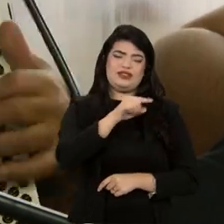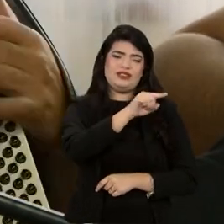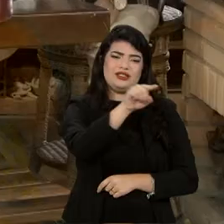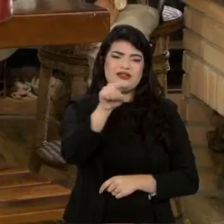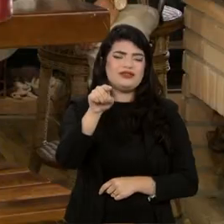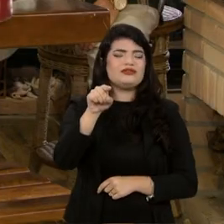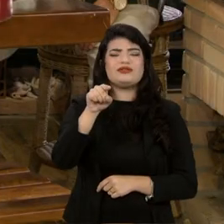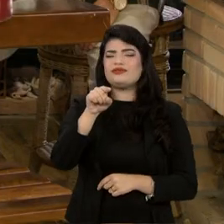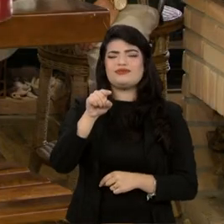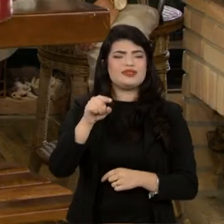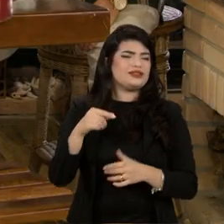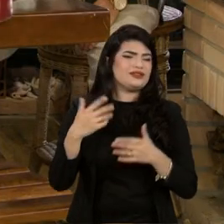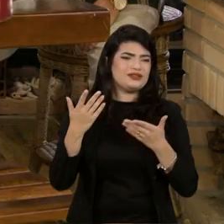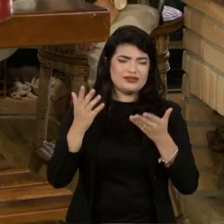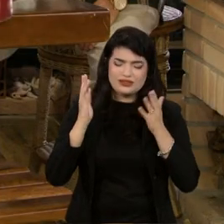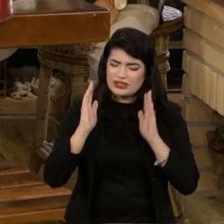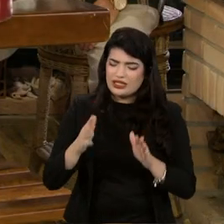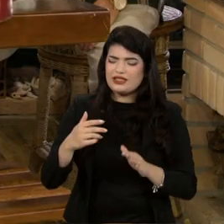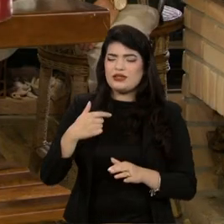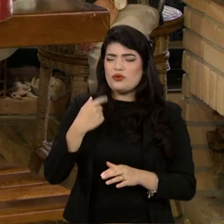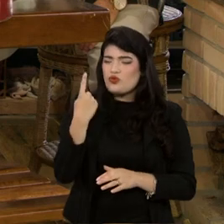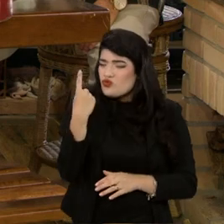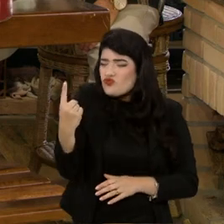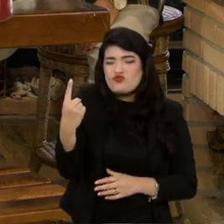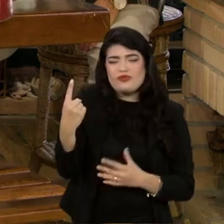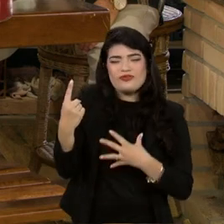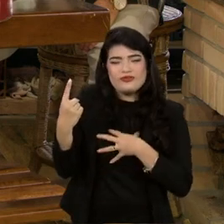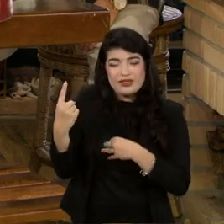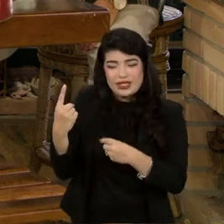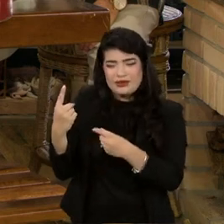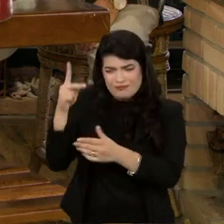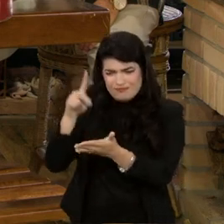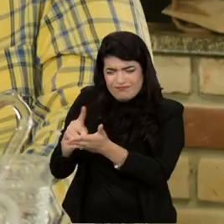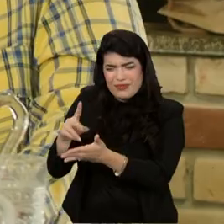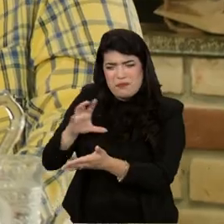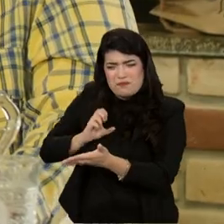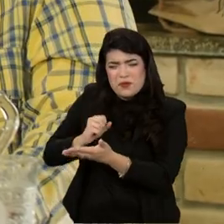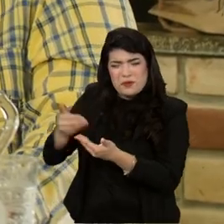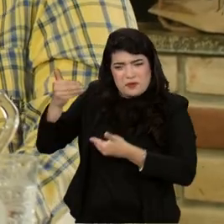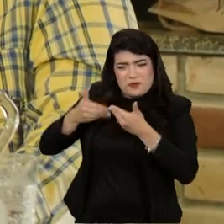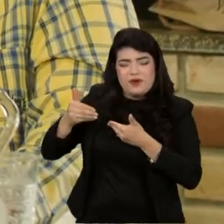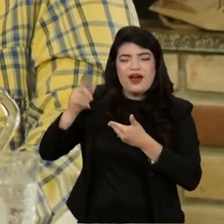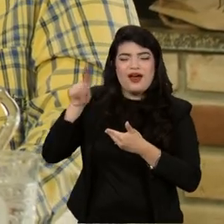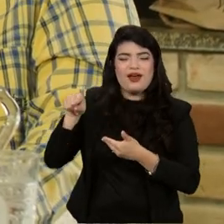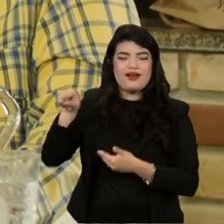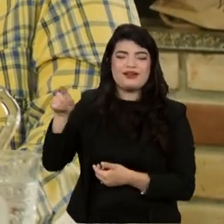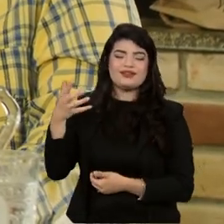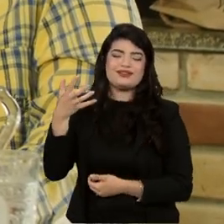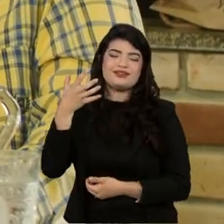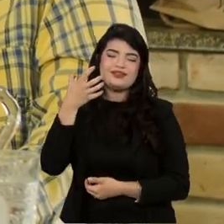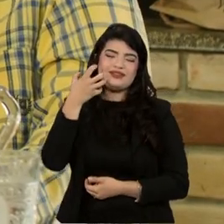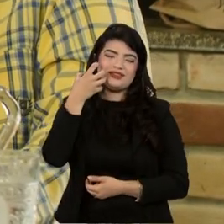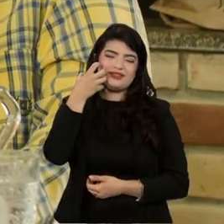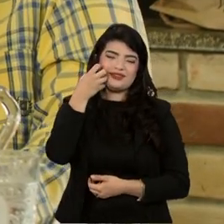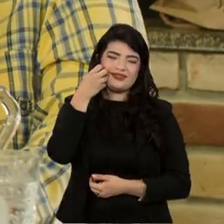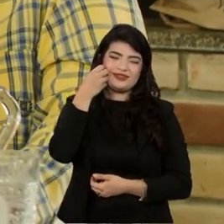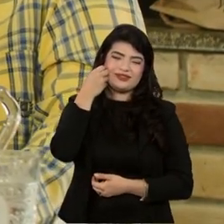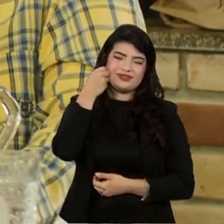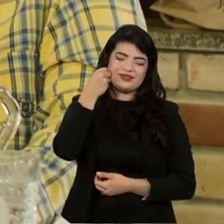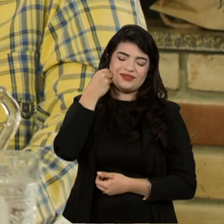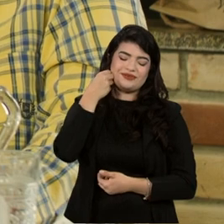queridos, mas foi meu filho adotivo que a este velho ano.